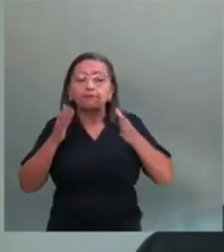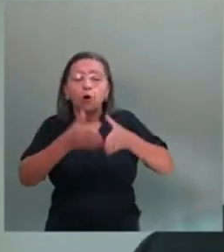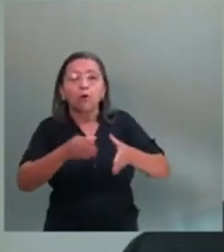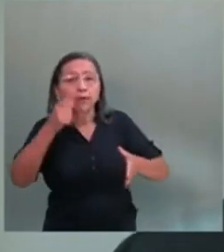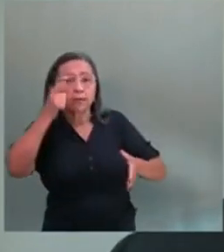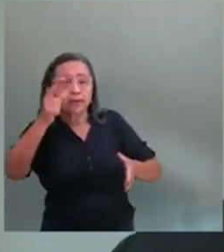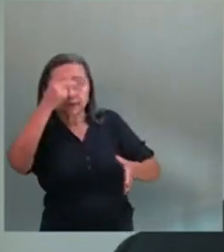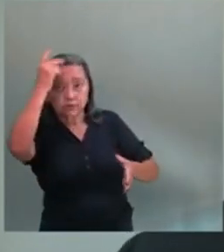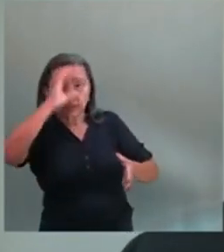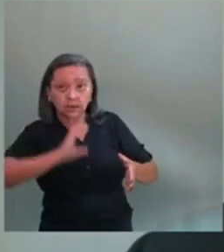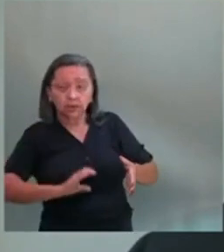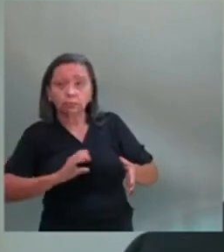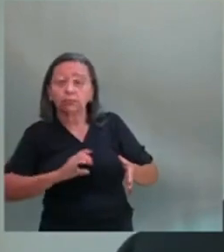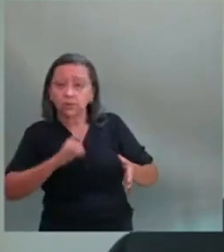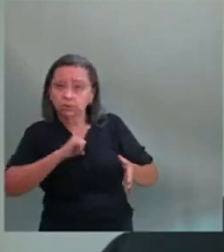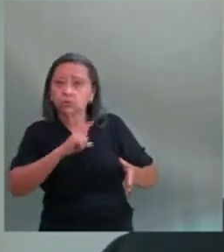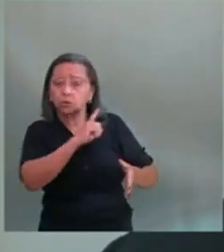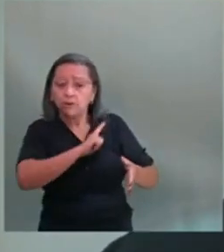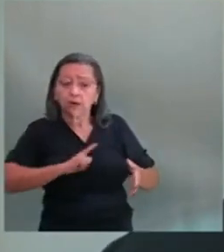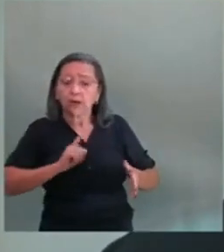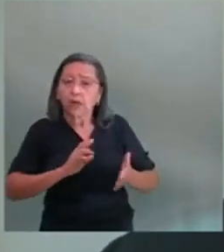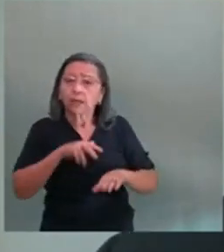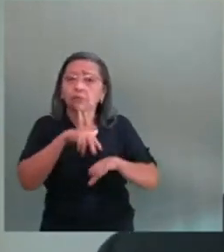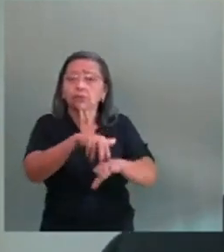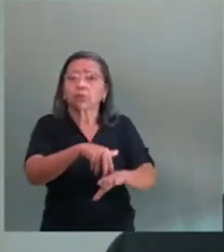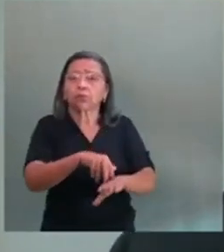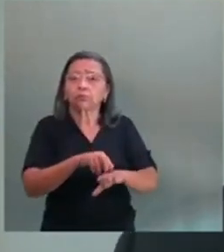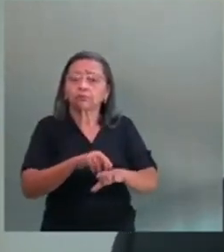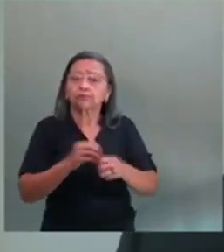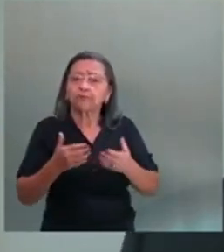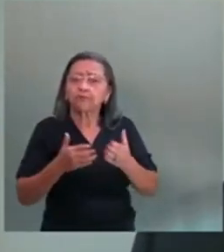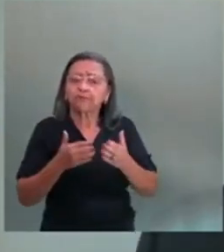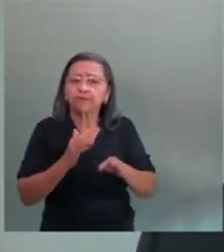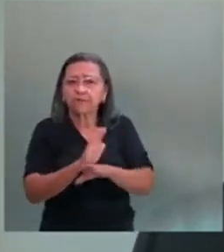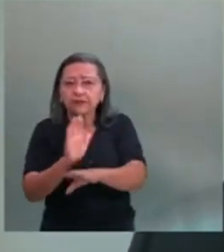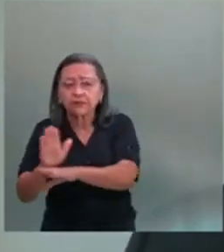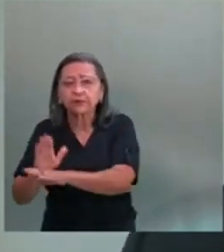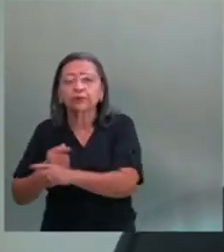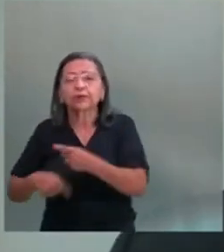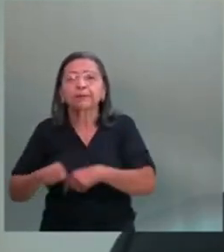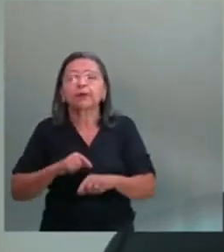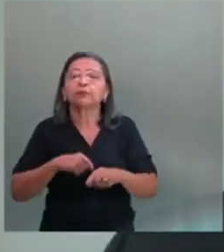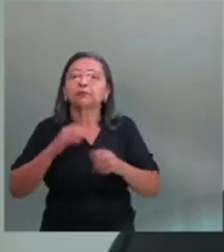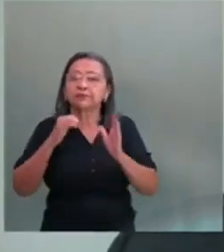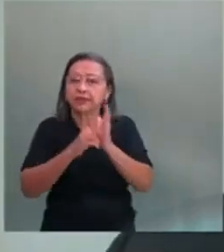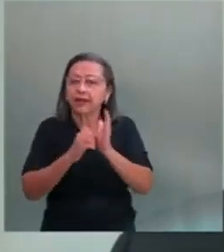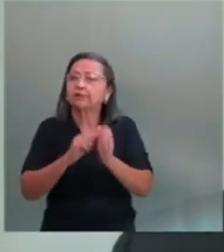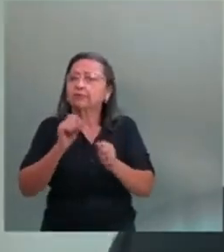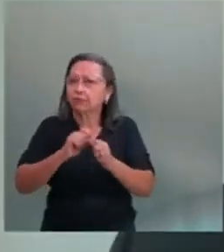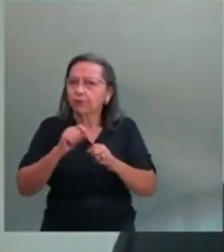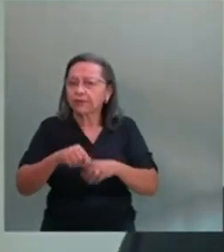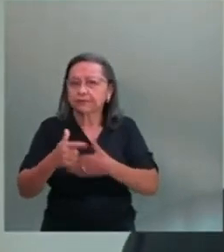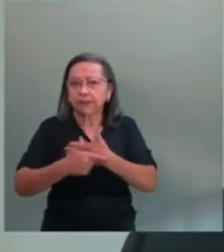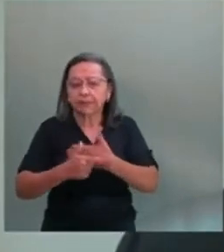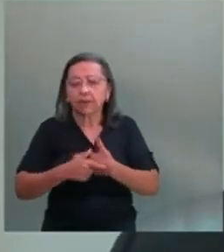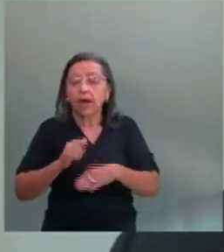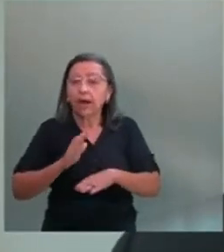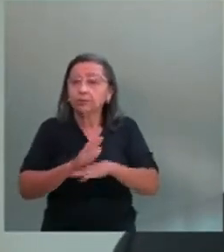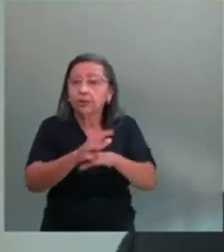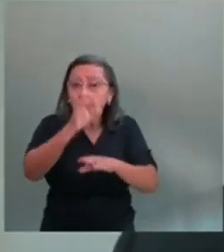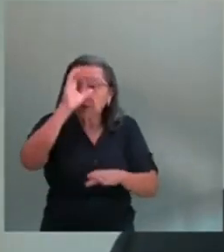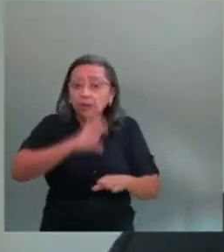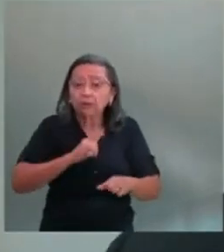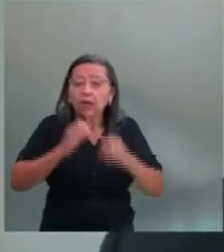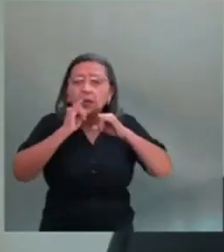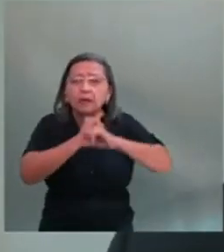Estado atua como indutor e facilitador, e o Senado cumpre esse papel ao ajudar o cidadão a obter informação a